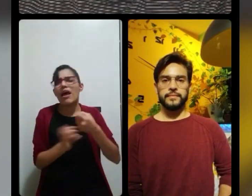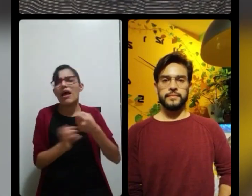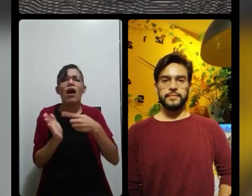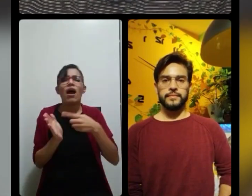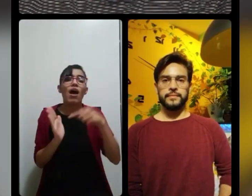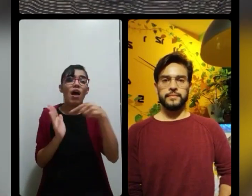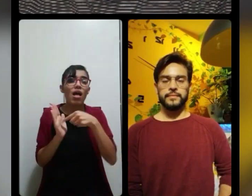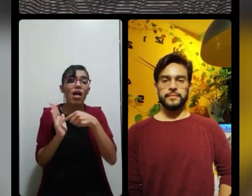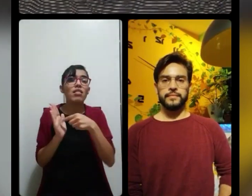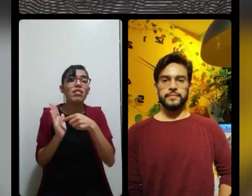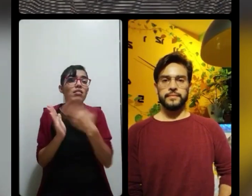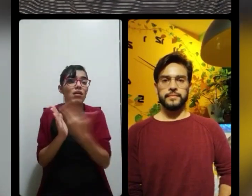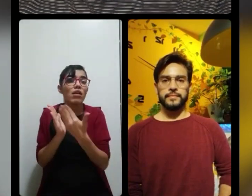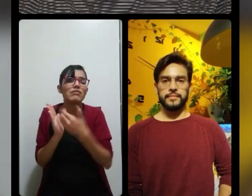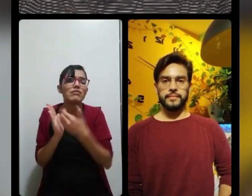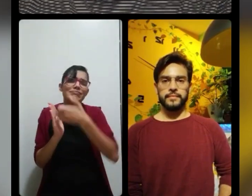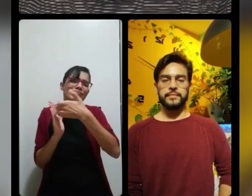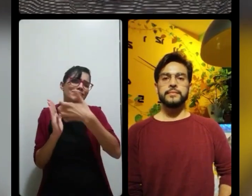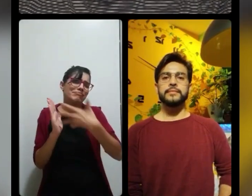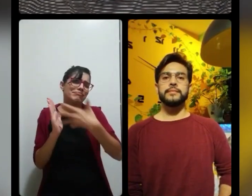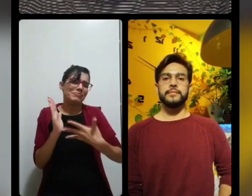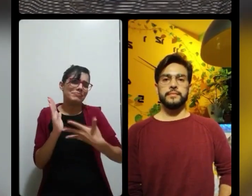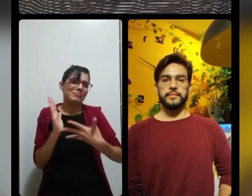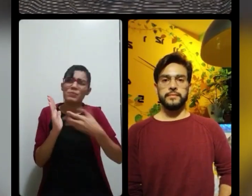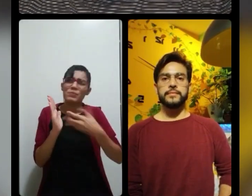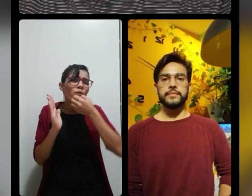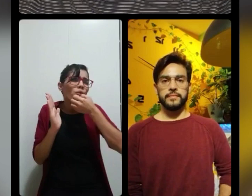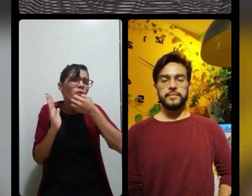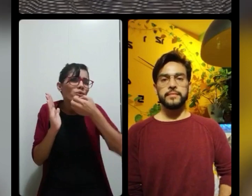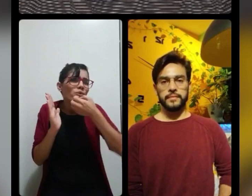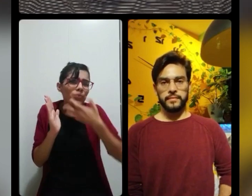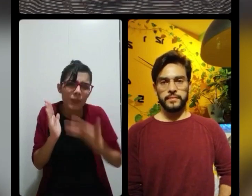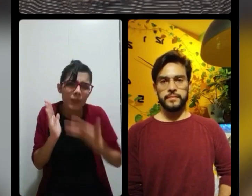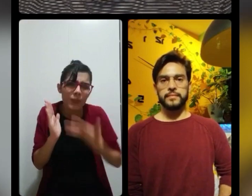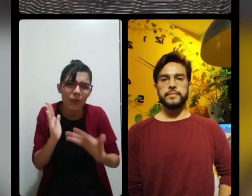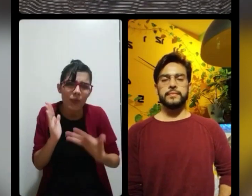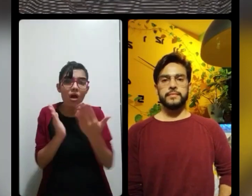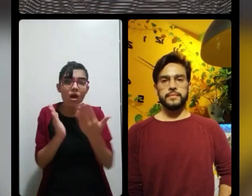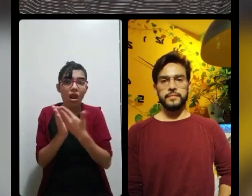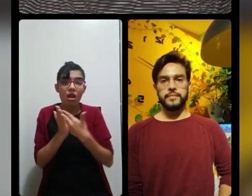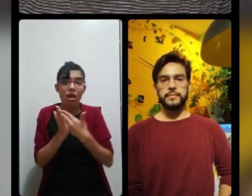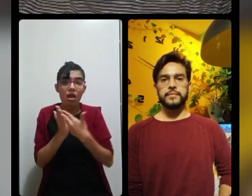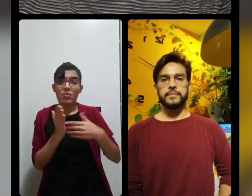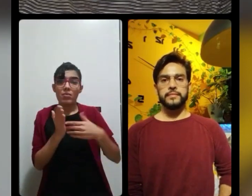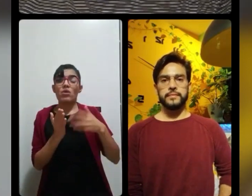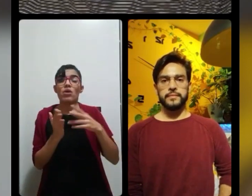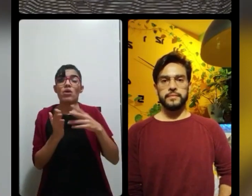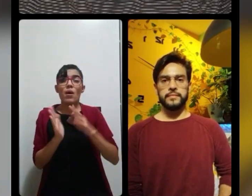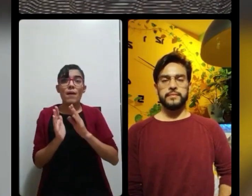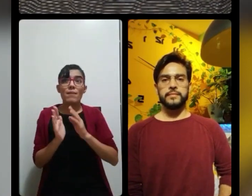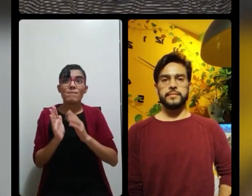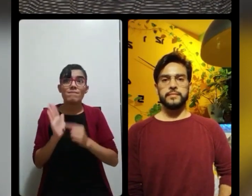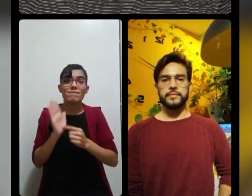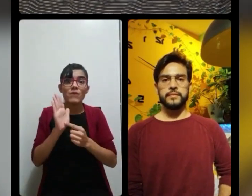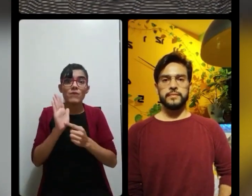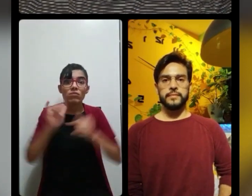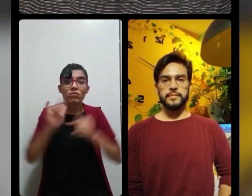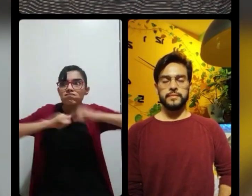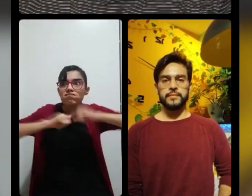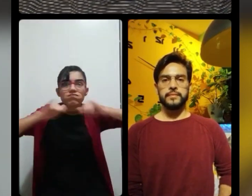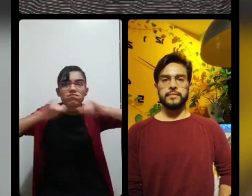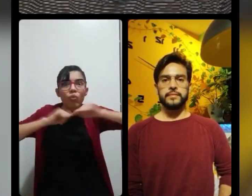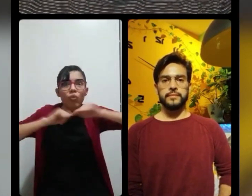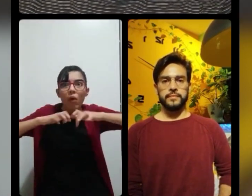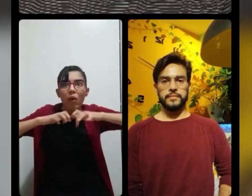eu acho que é uma contribuição muito interessante. O livro teve grande repercussão na época, até pela singularidade. Hoje está em 3 edições, houve uma edição